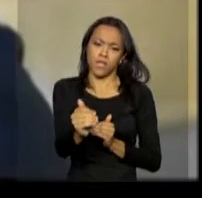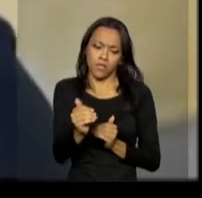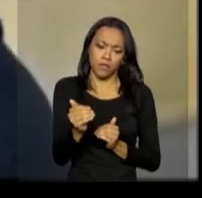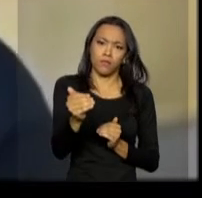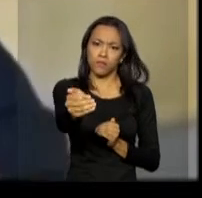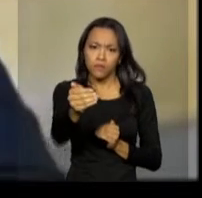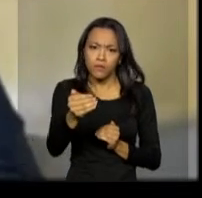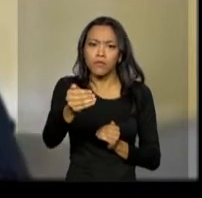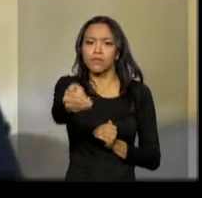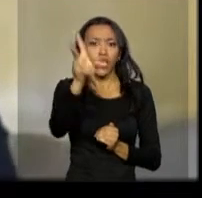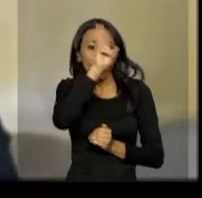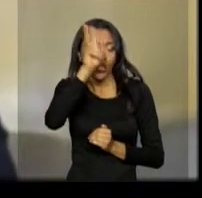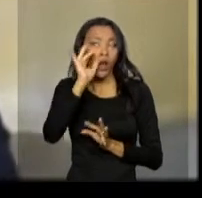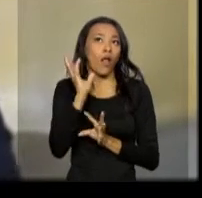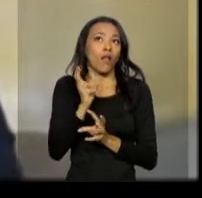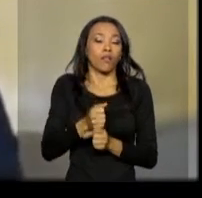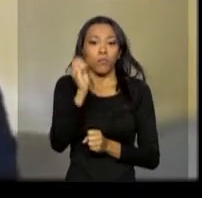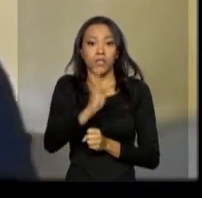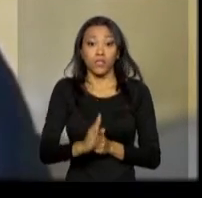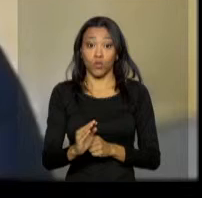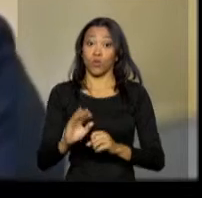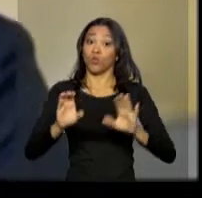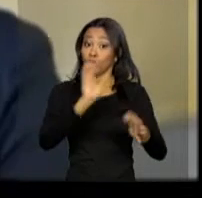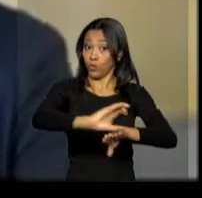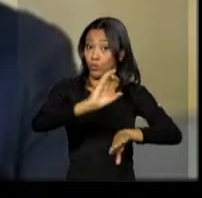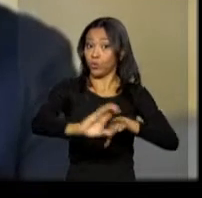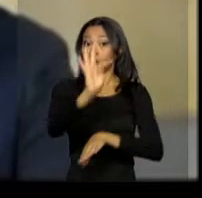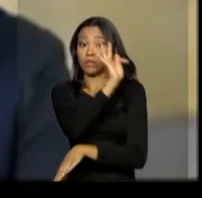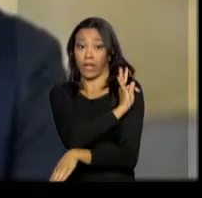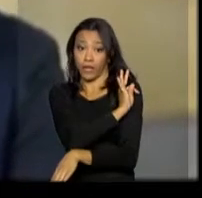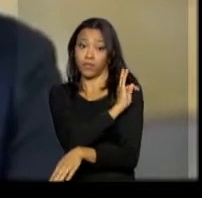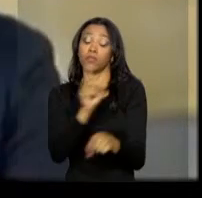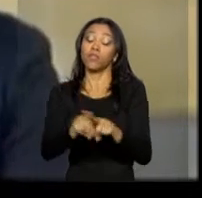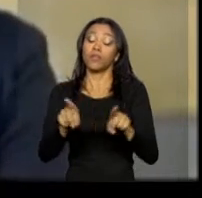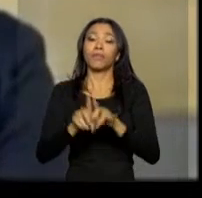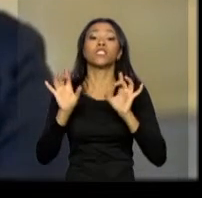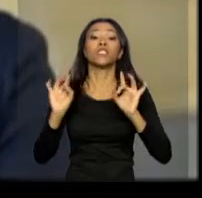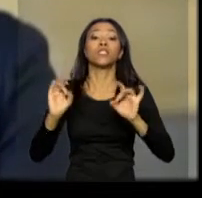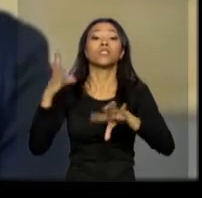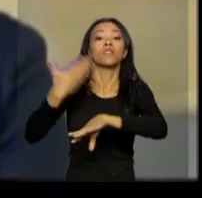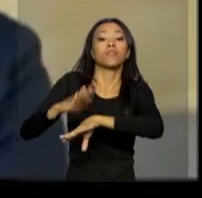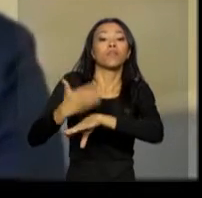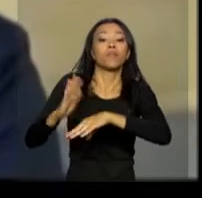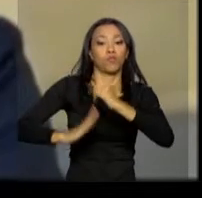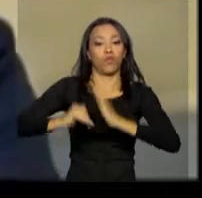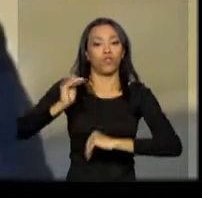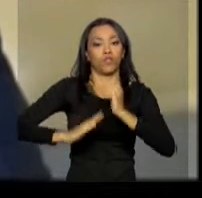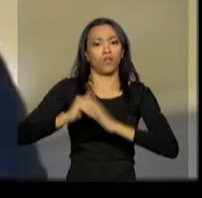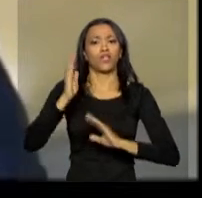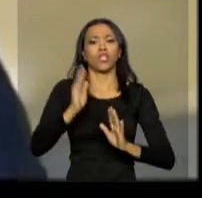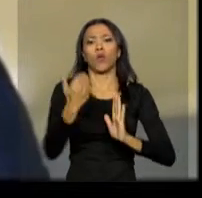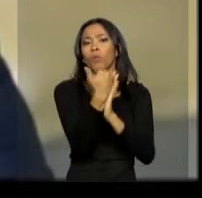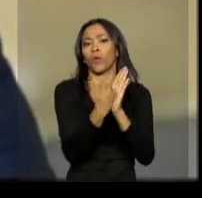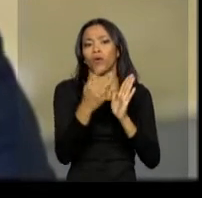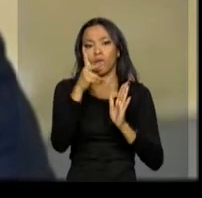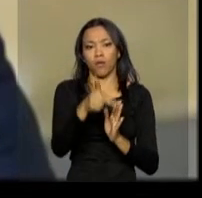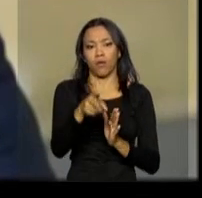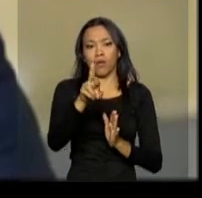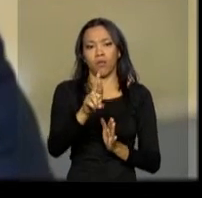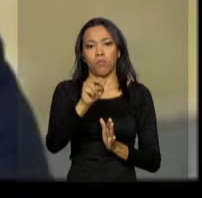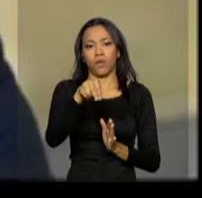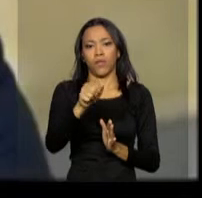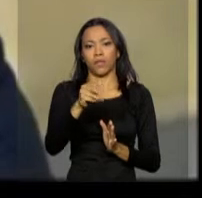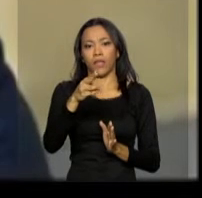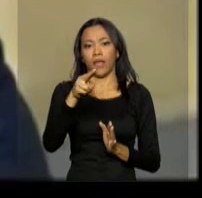do Brasil nos cursos técnicos e de qualificação profissional. Geramos com o Pronatec mais